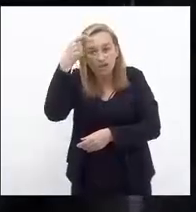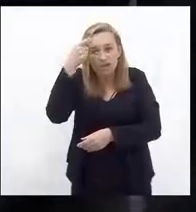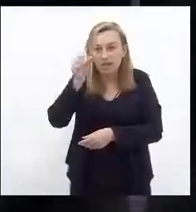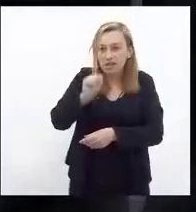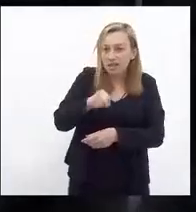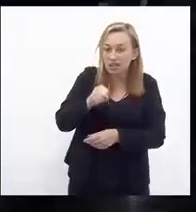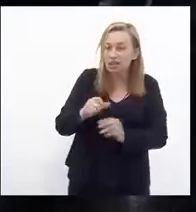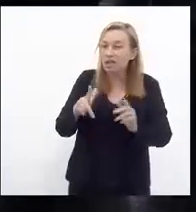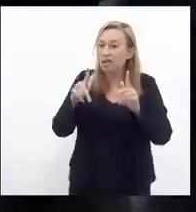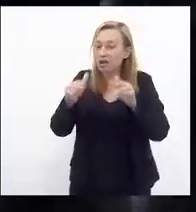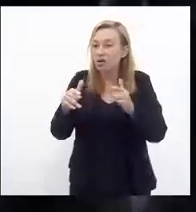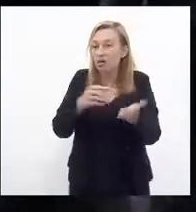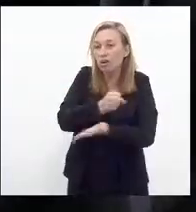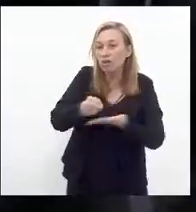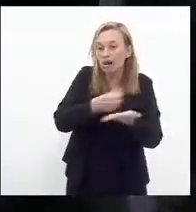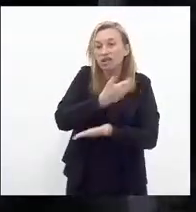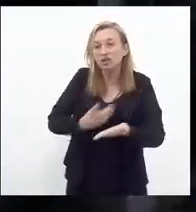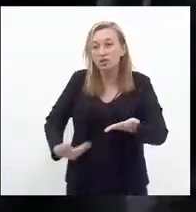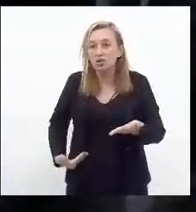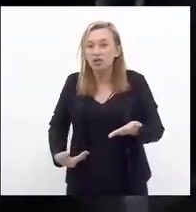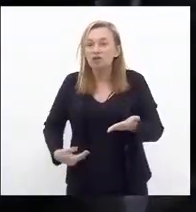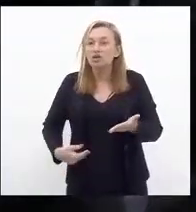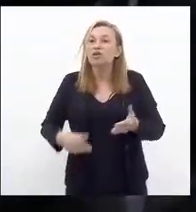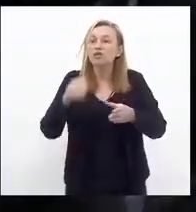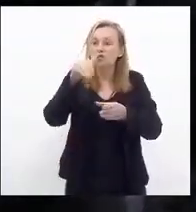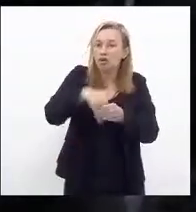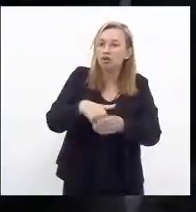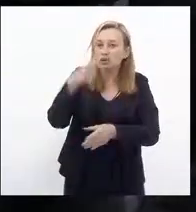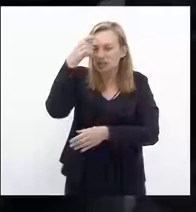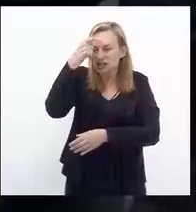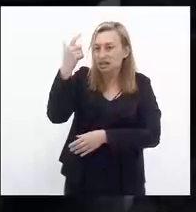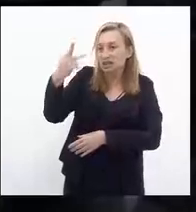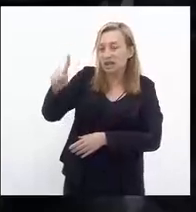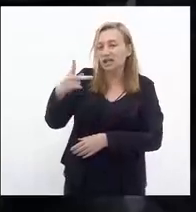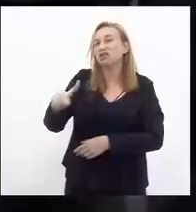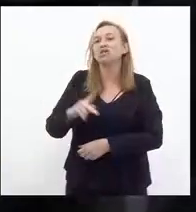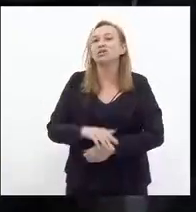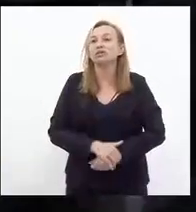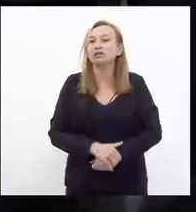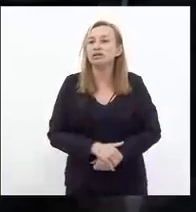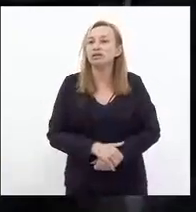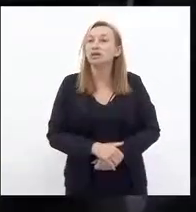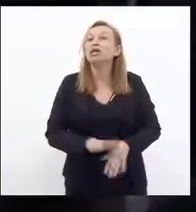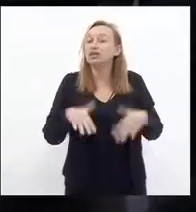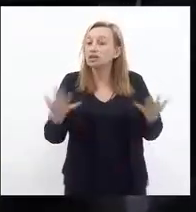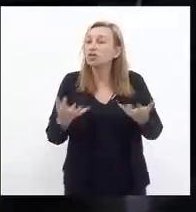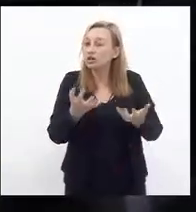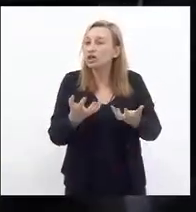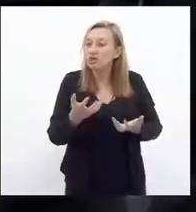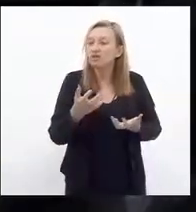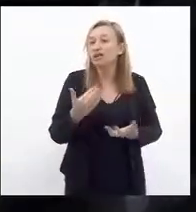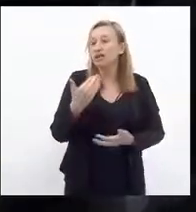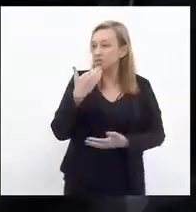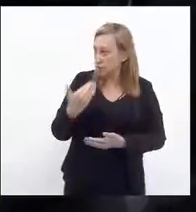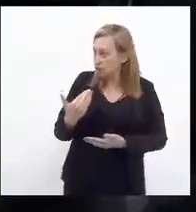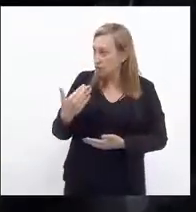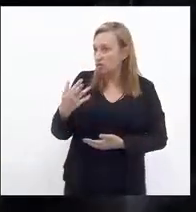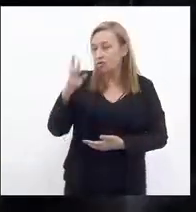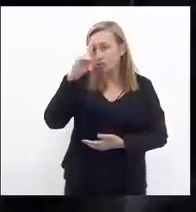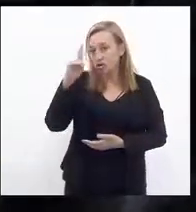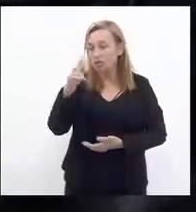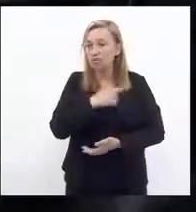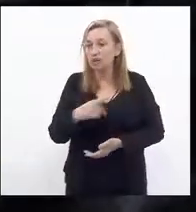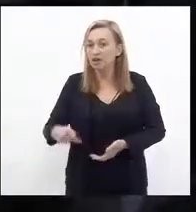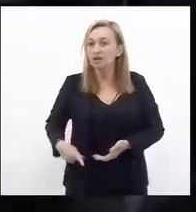assim como a base do governo volta com a concepção dele então queria fazer essa pela vossa